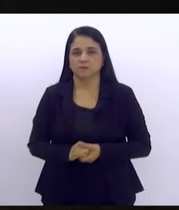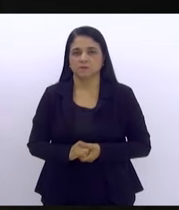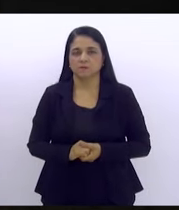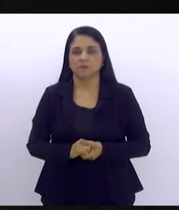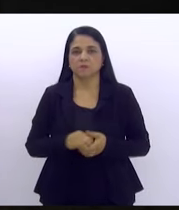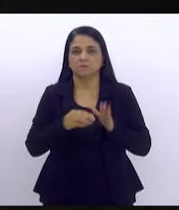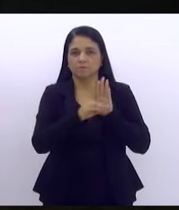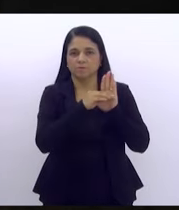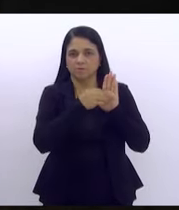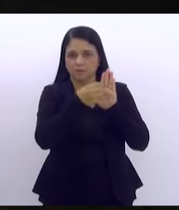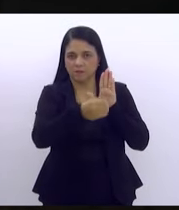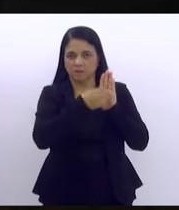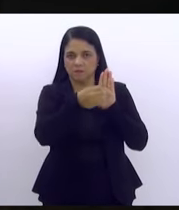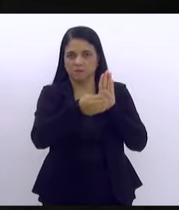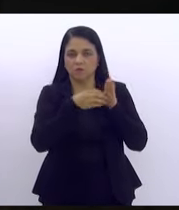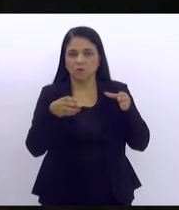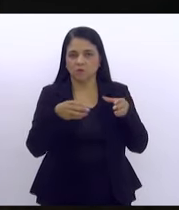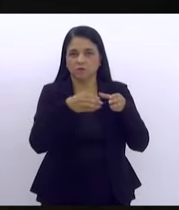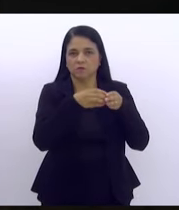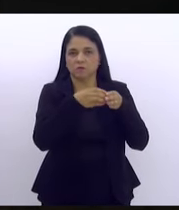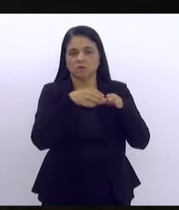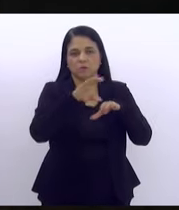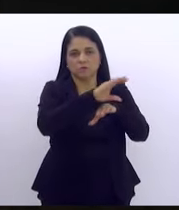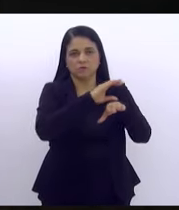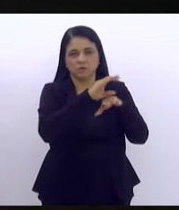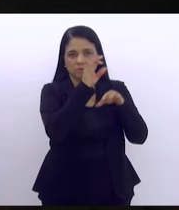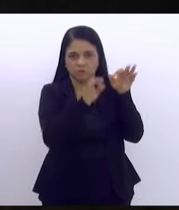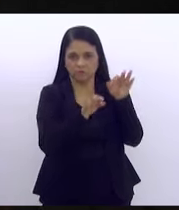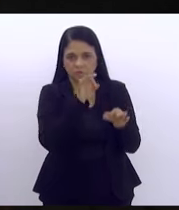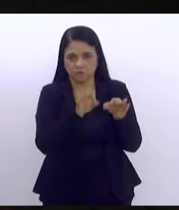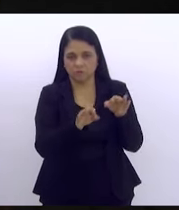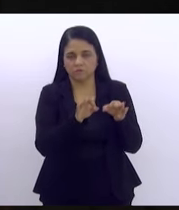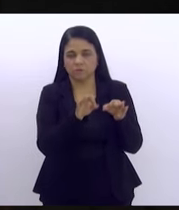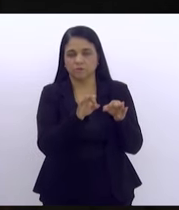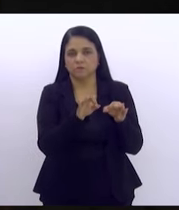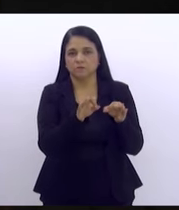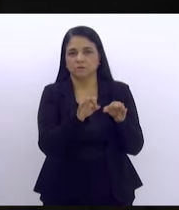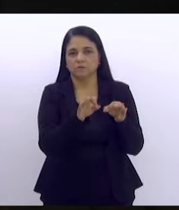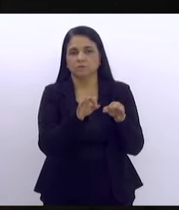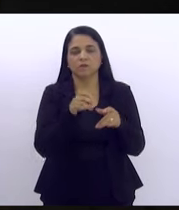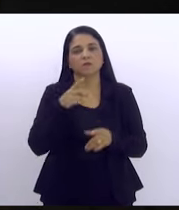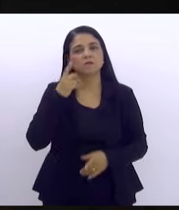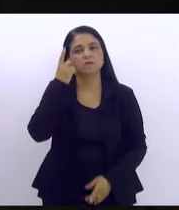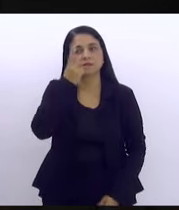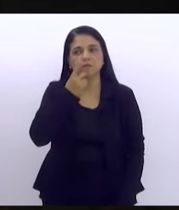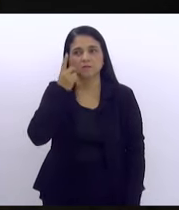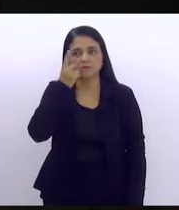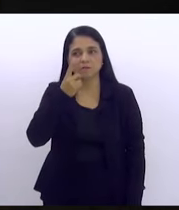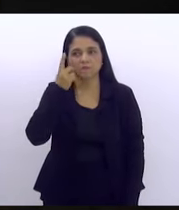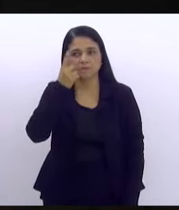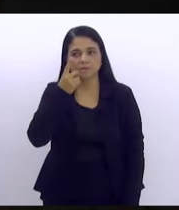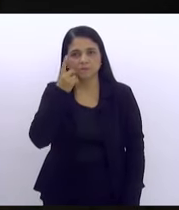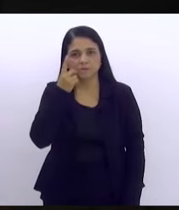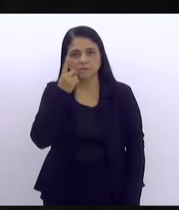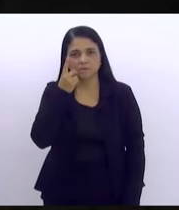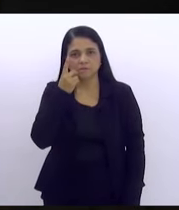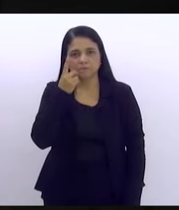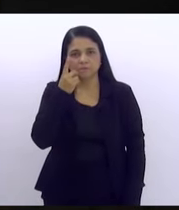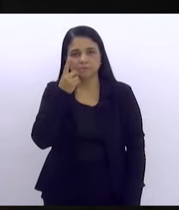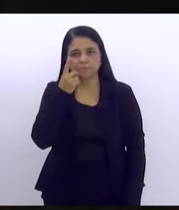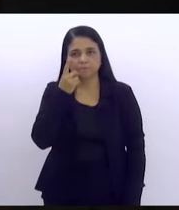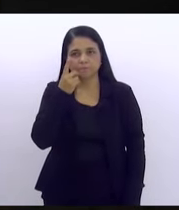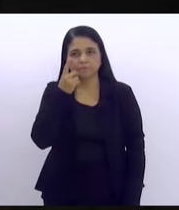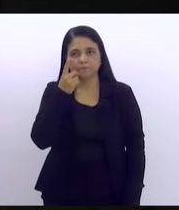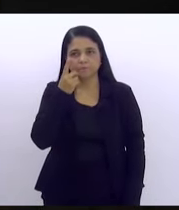Para emitir parecer pela Comissão de Constituição e Justiça, deputado... Quem é que vai